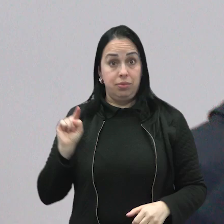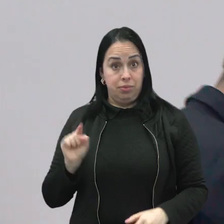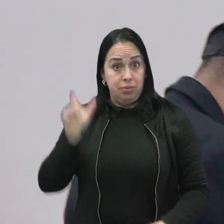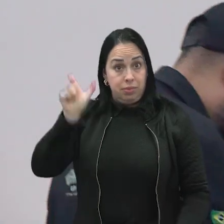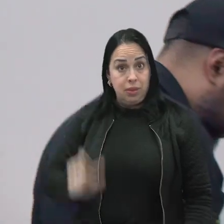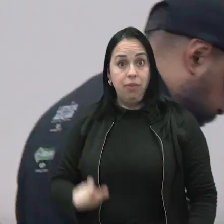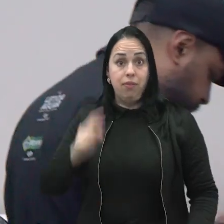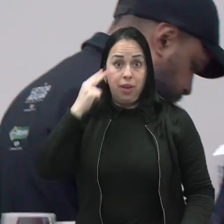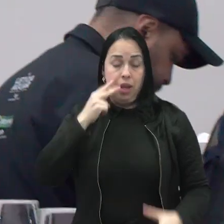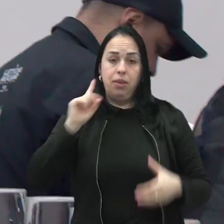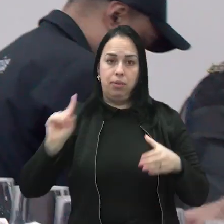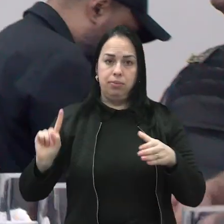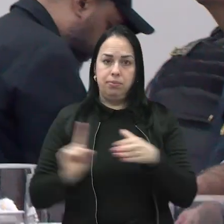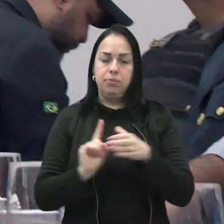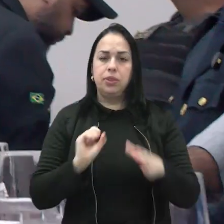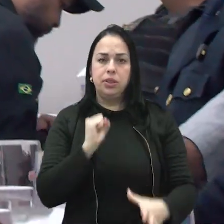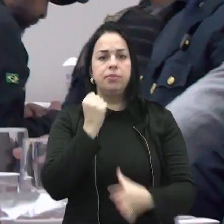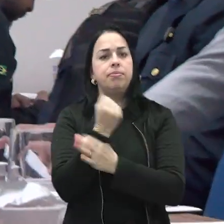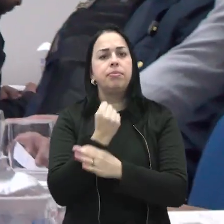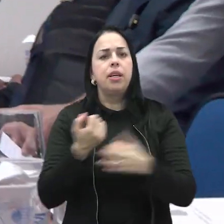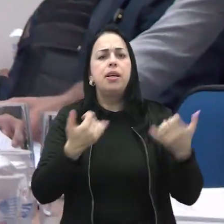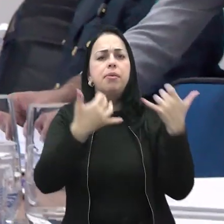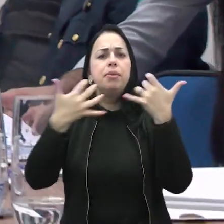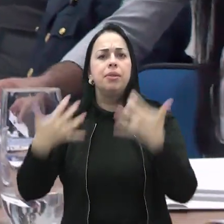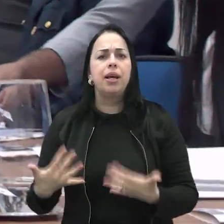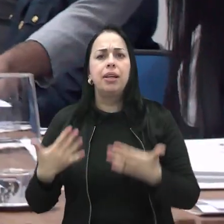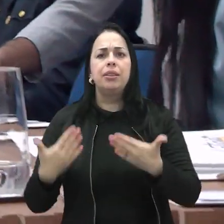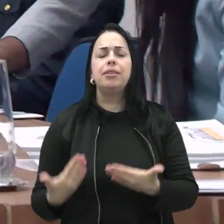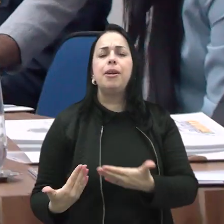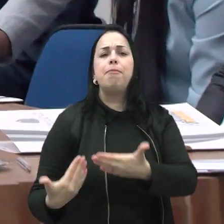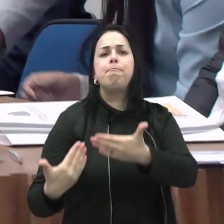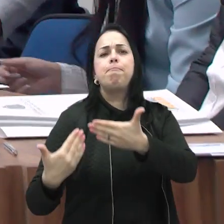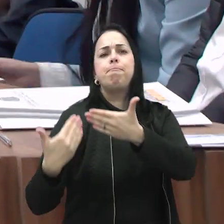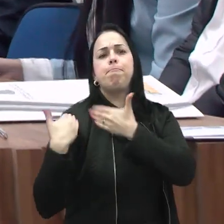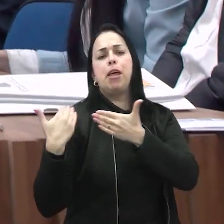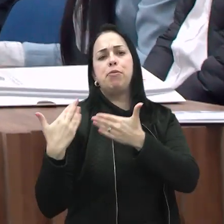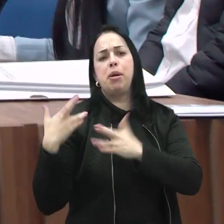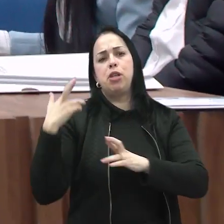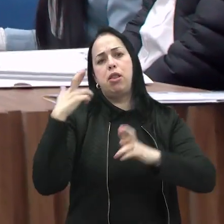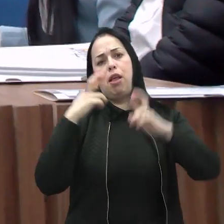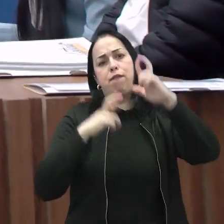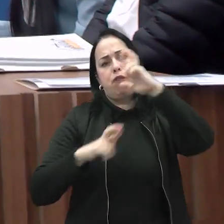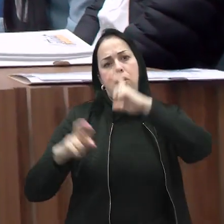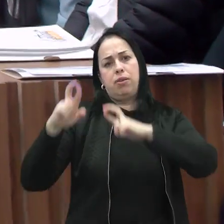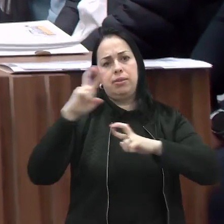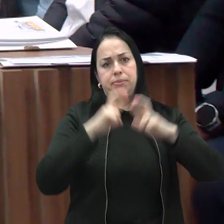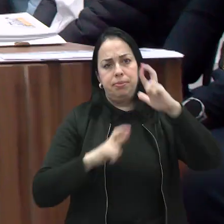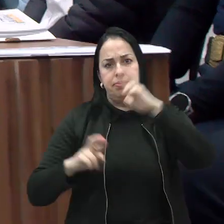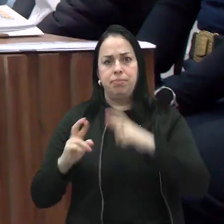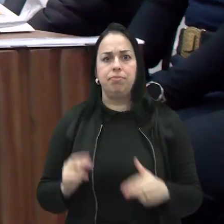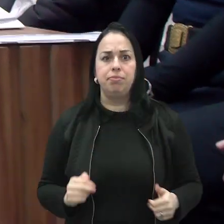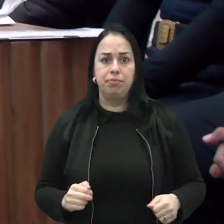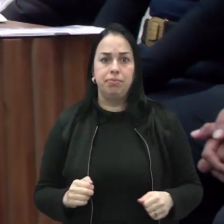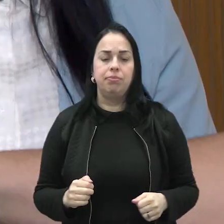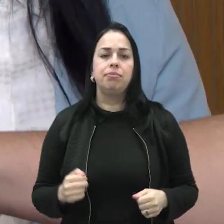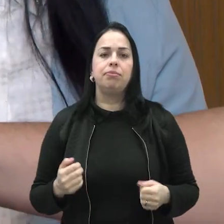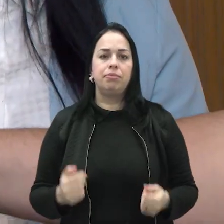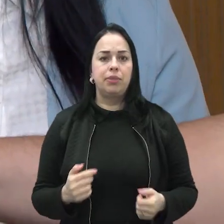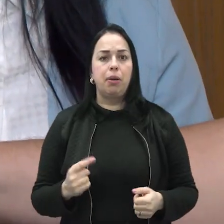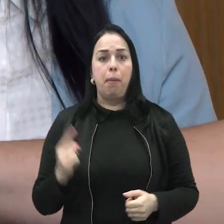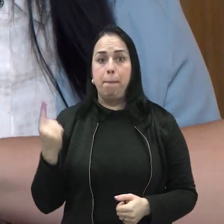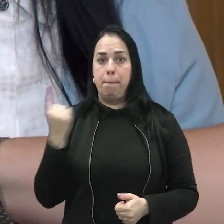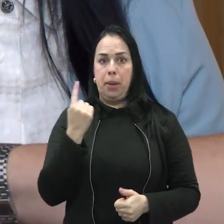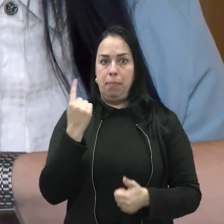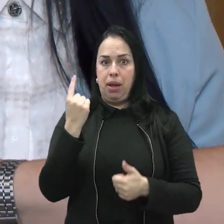faz parte da Frente de Segurança Pública, destacou ainda a responsabilidade de fiscalização das demandas na área. O